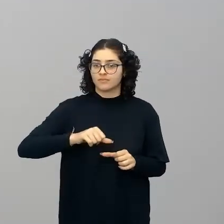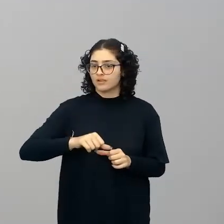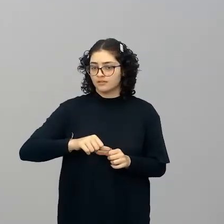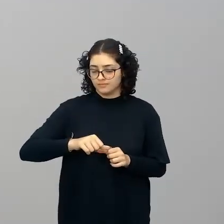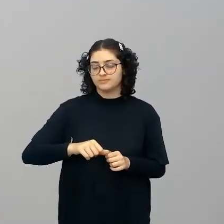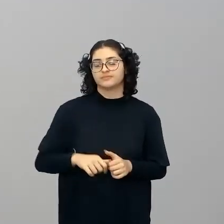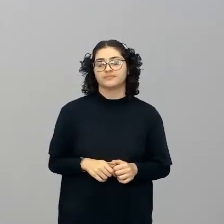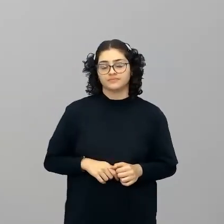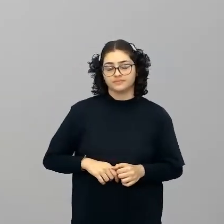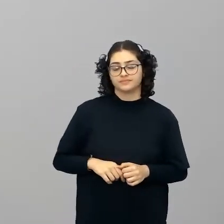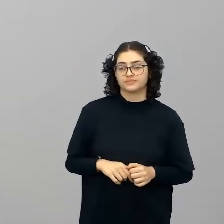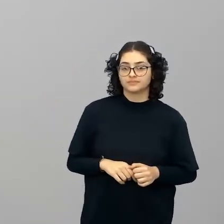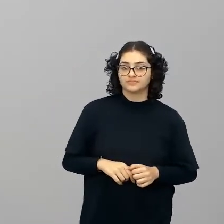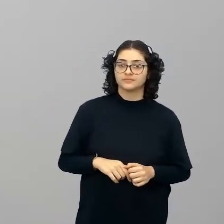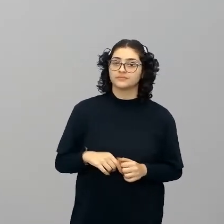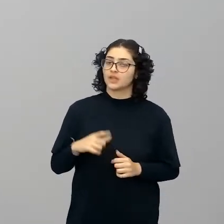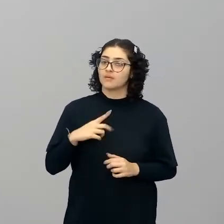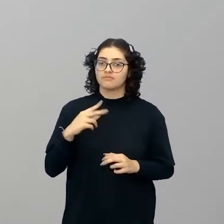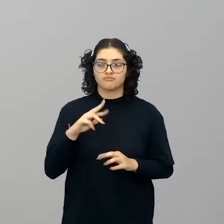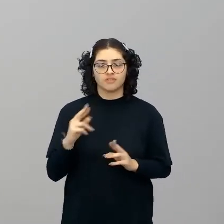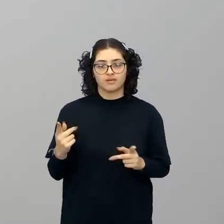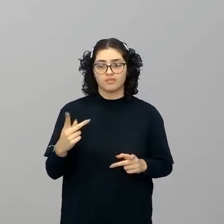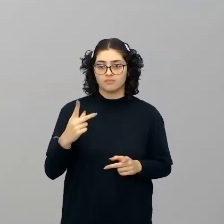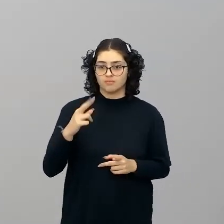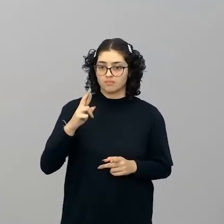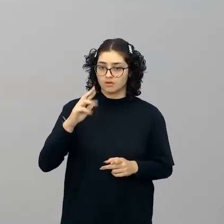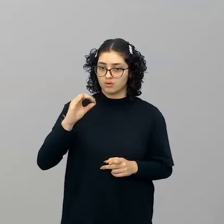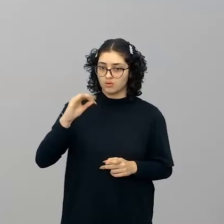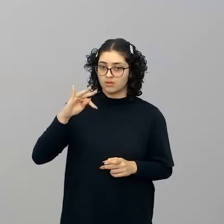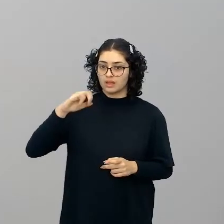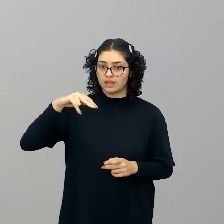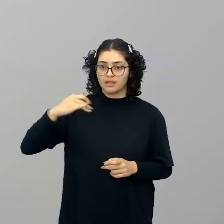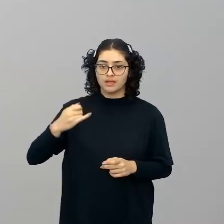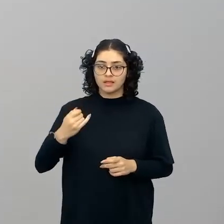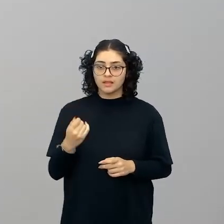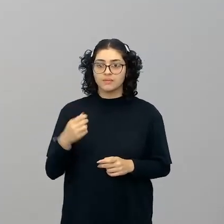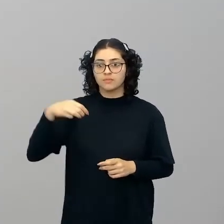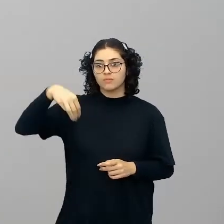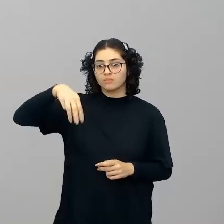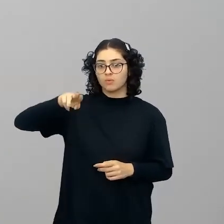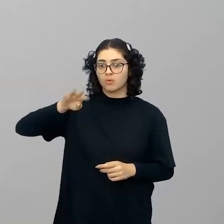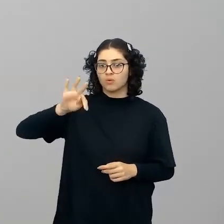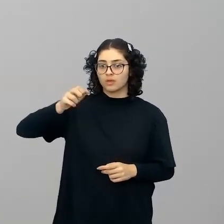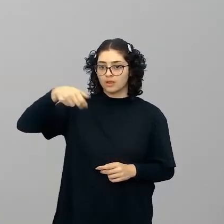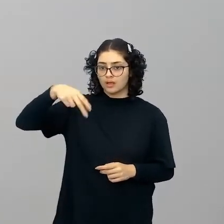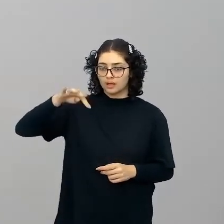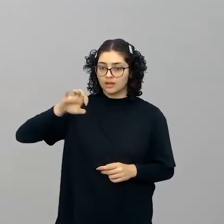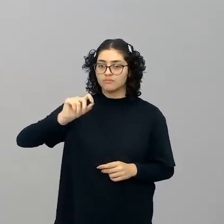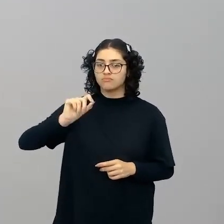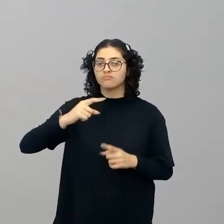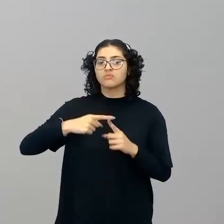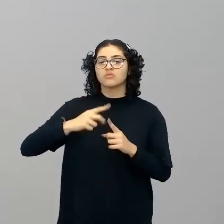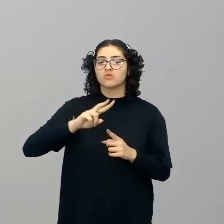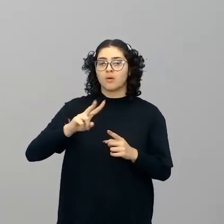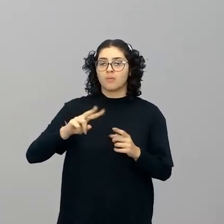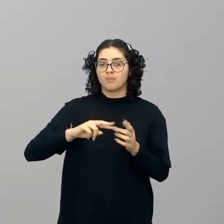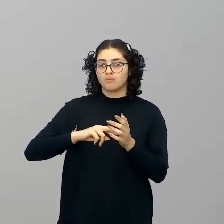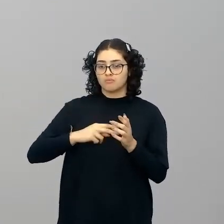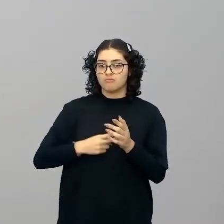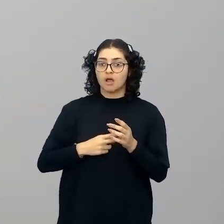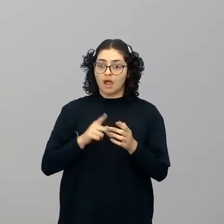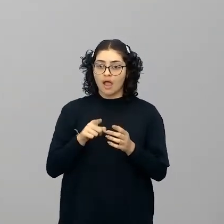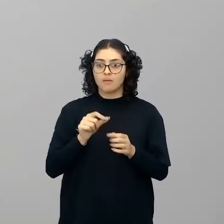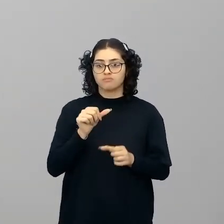outro tipo de proteína, o que a gente chama de proteína mutante. E essa proteína, com essa inserção,